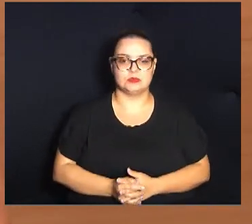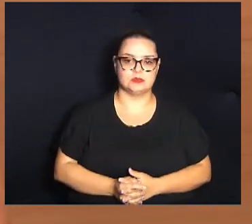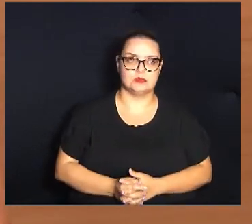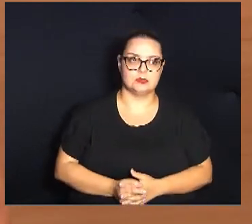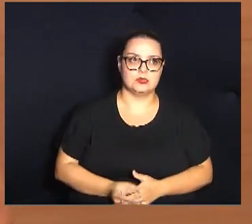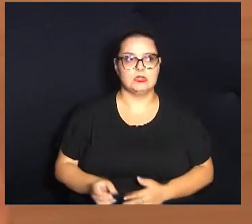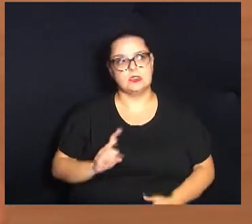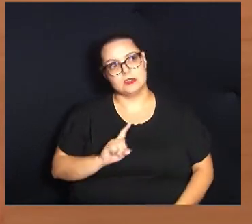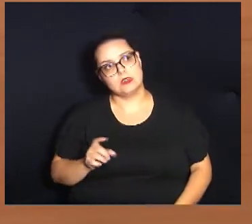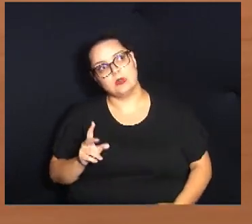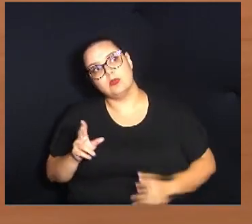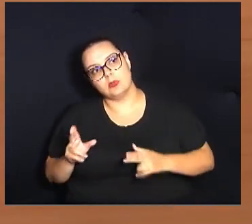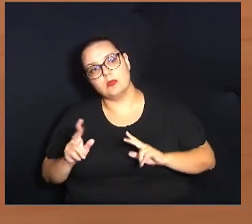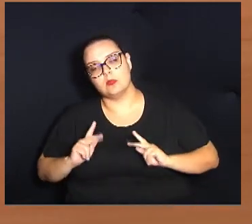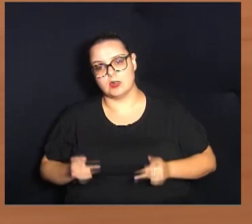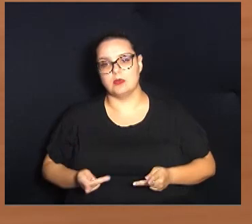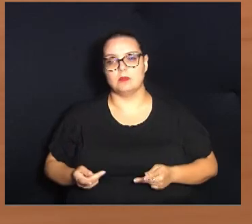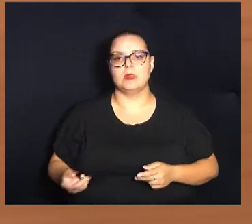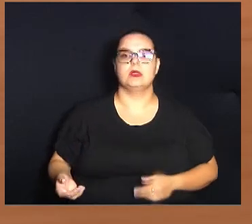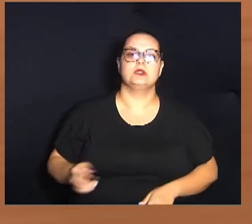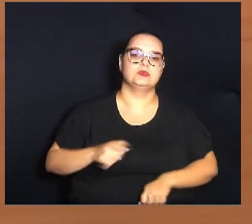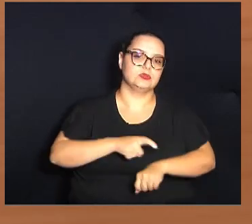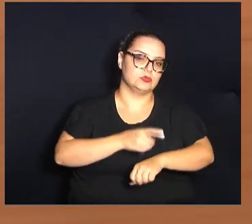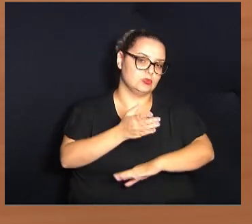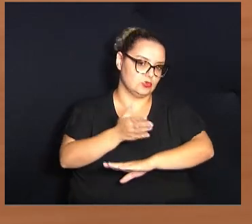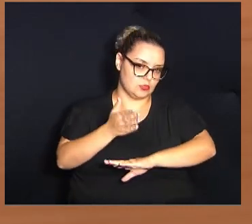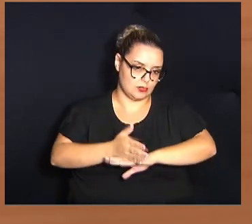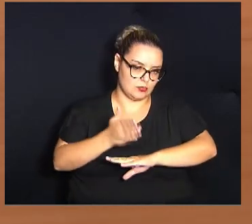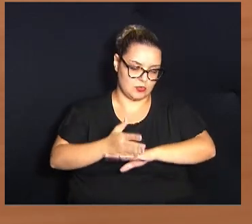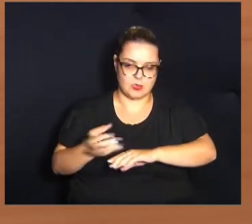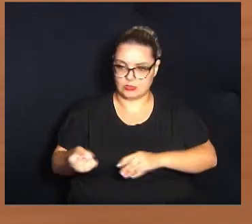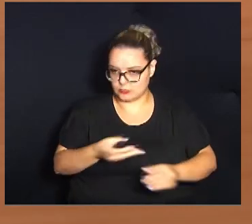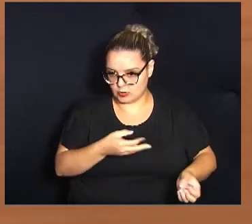gente tem outras, mas da era moderna, digamos assim.